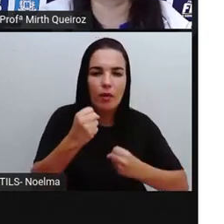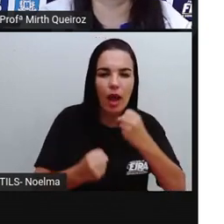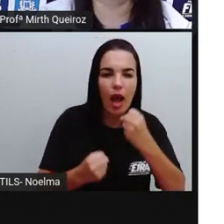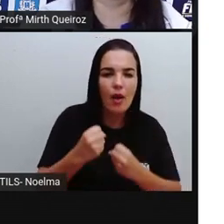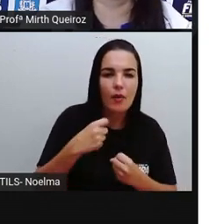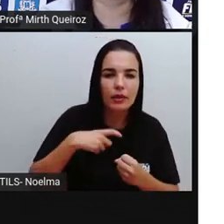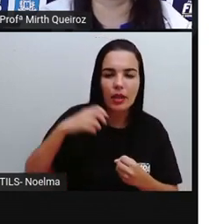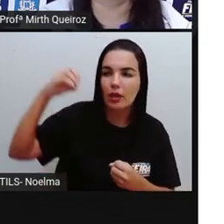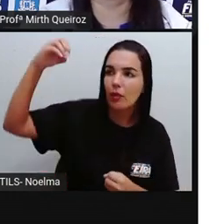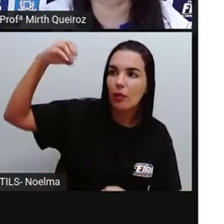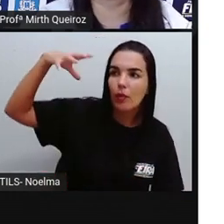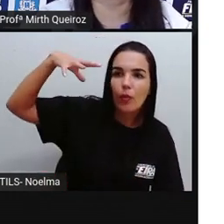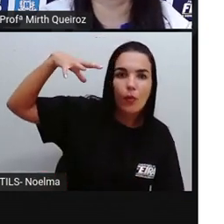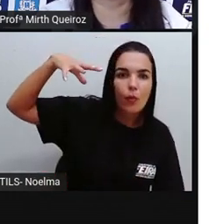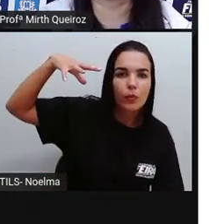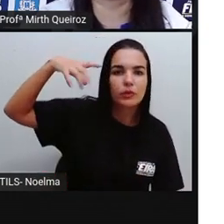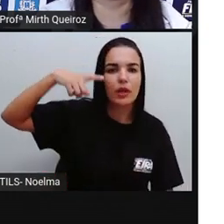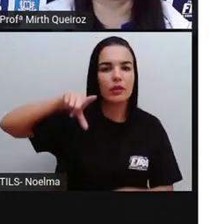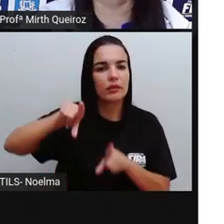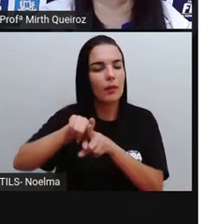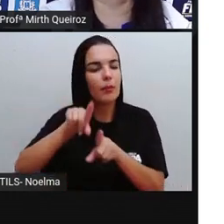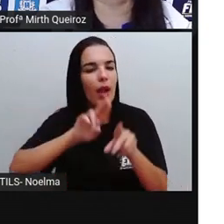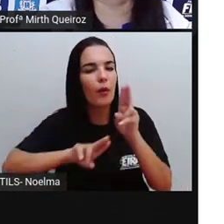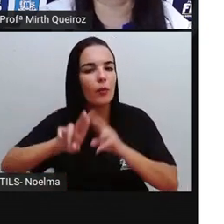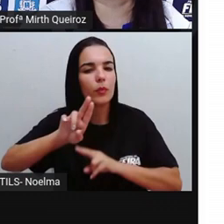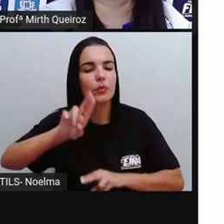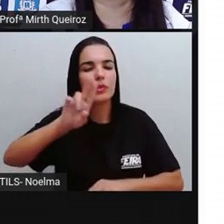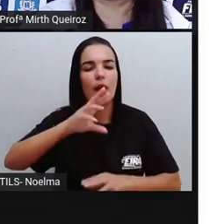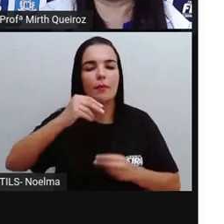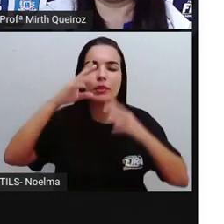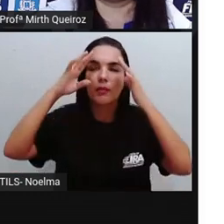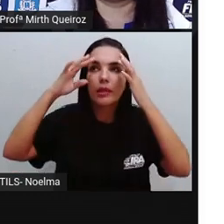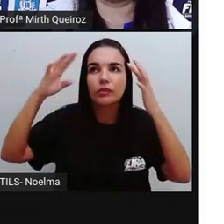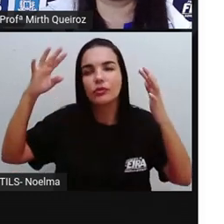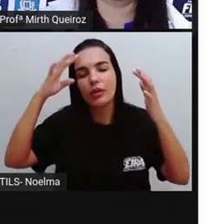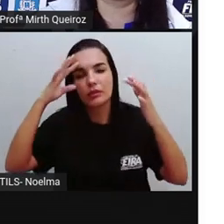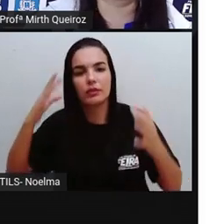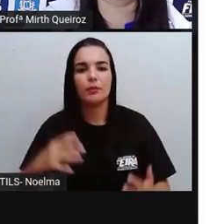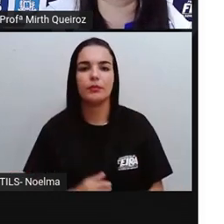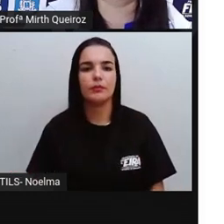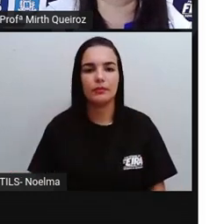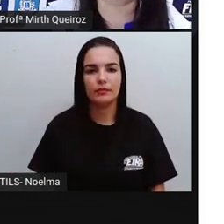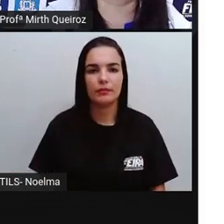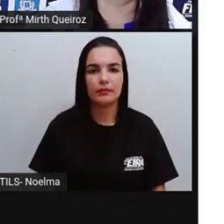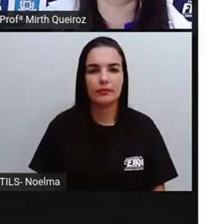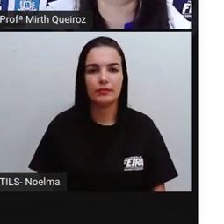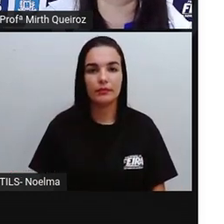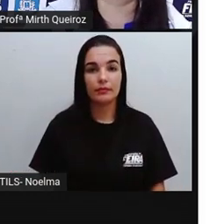ele utiliza muito da imaginação dele para a construção desta obra.